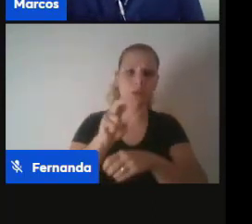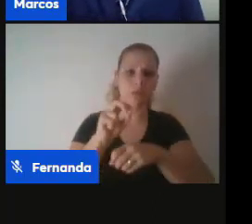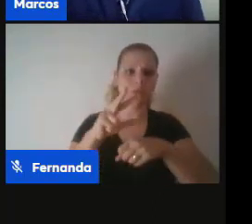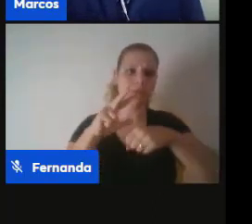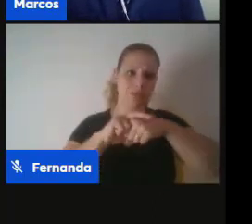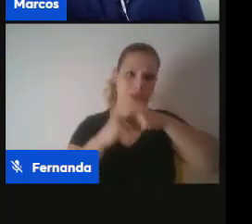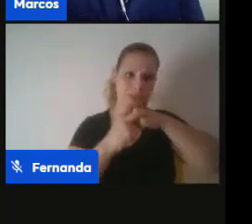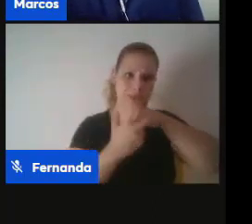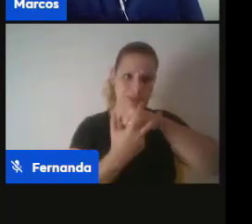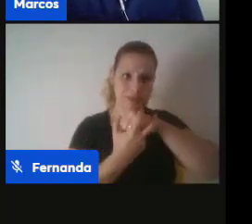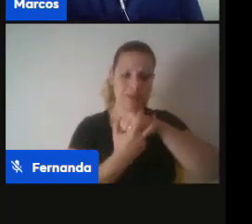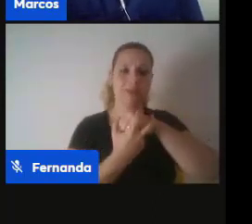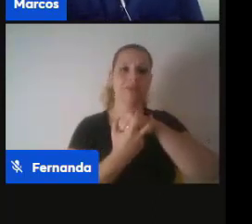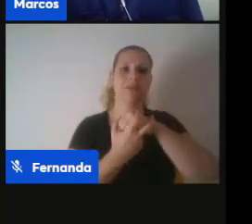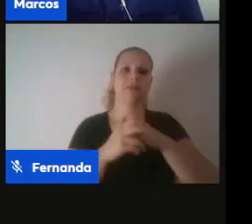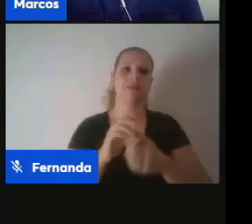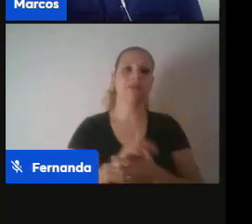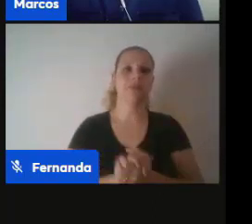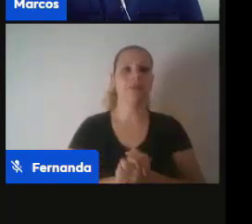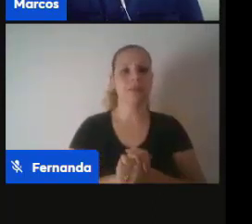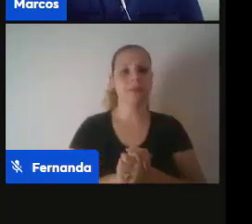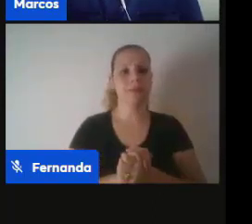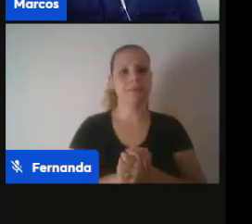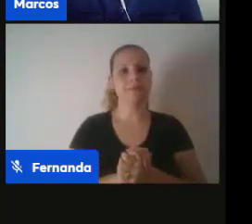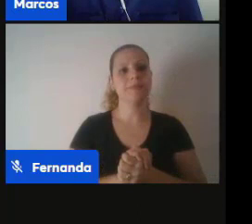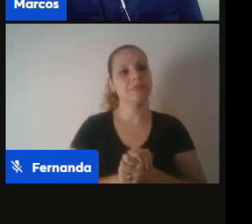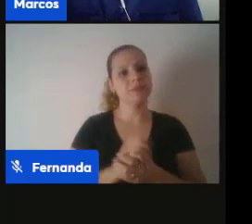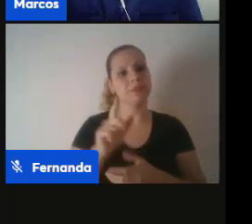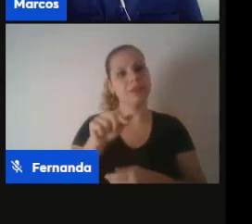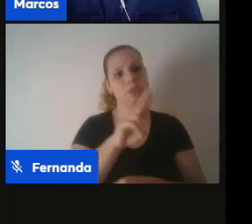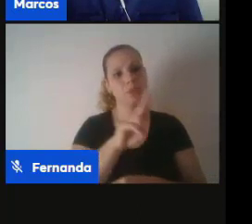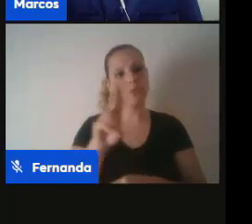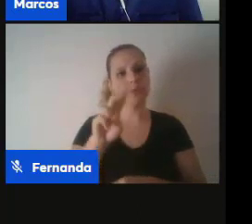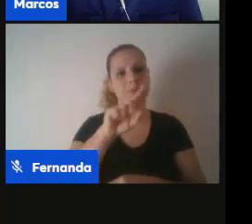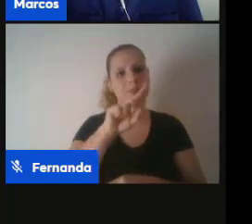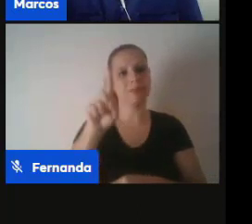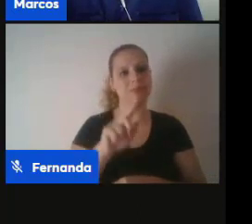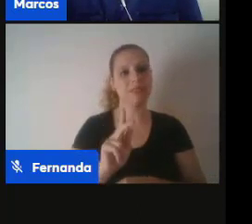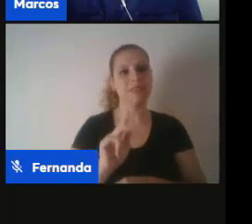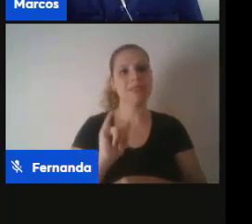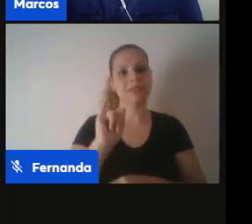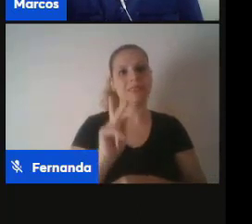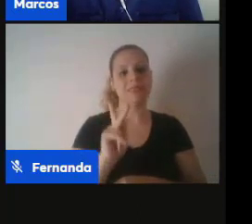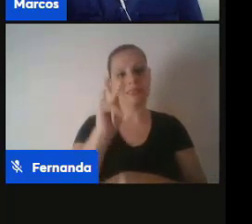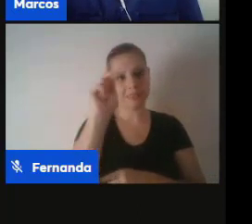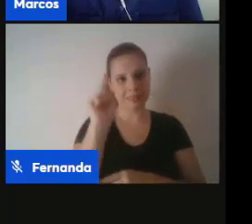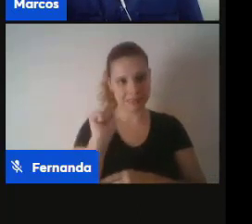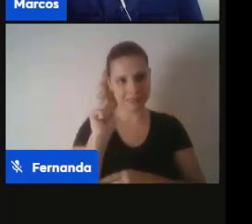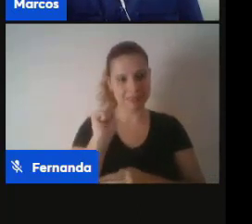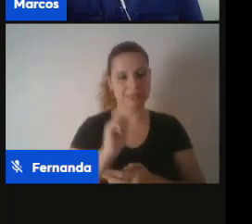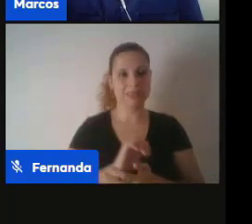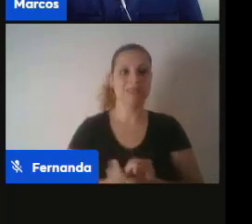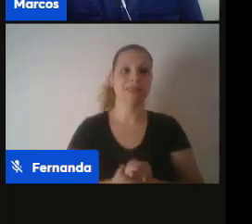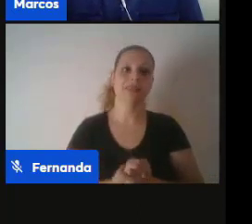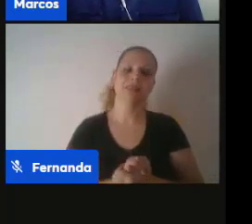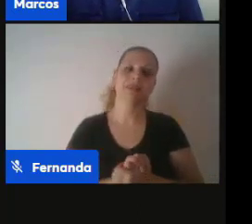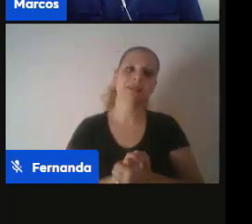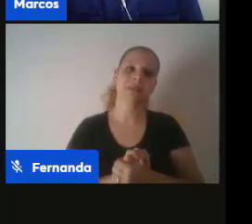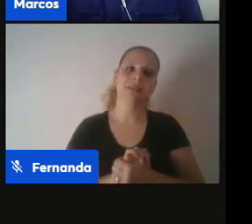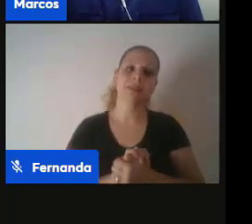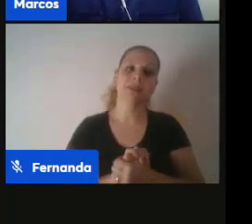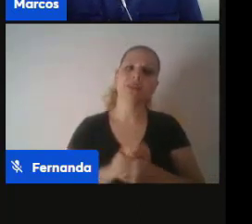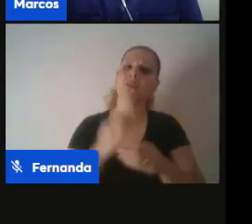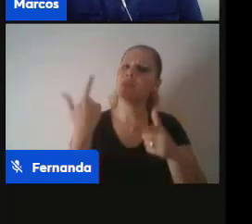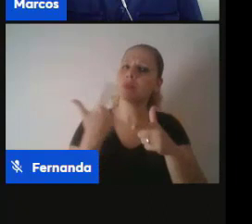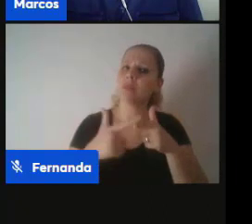ficou o vírus Zika, Zika vírus, então, eventualmente esse é o nome dessa doença que chegou. E o principal problema